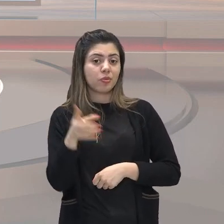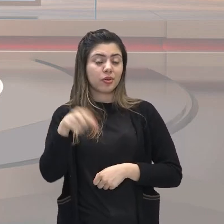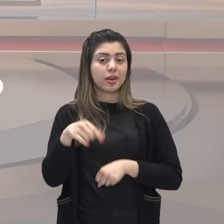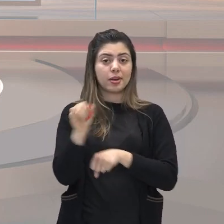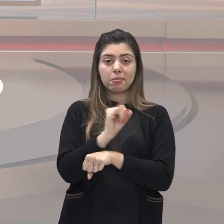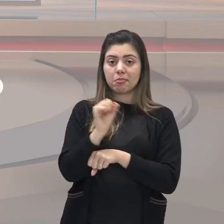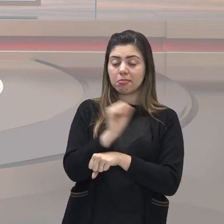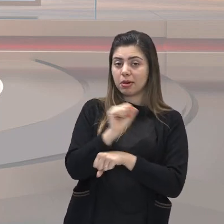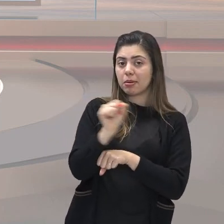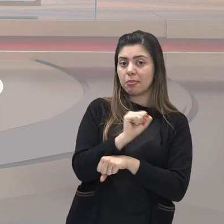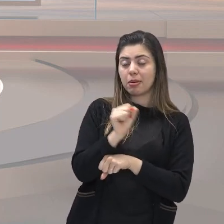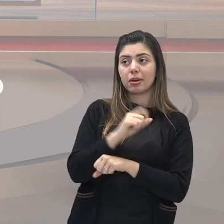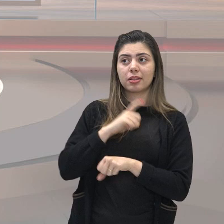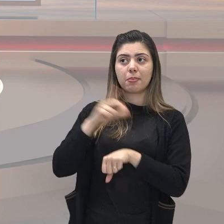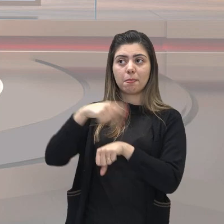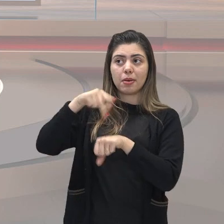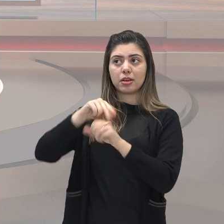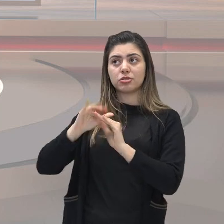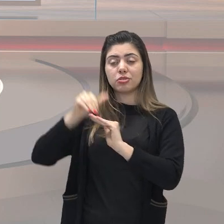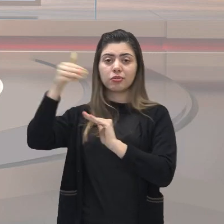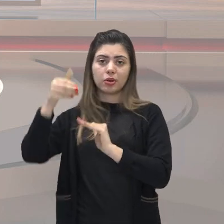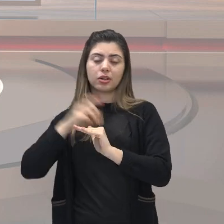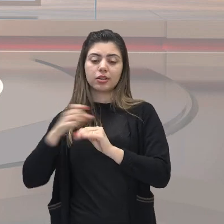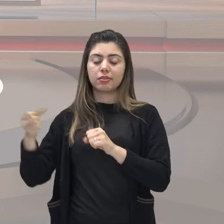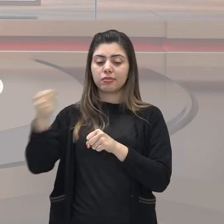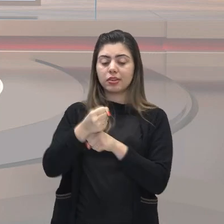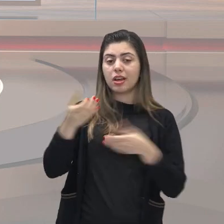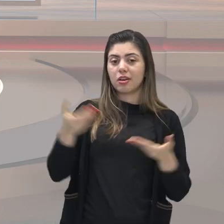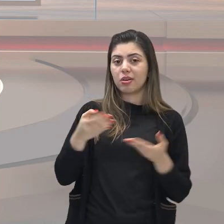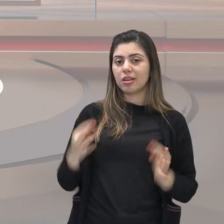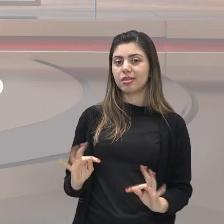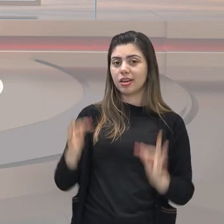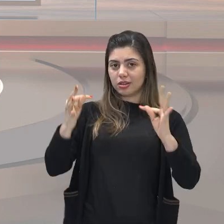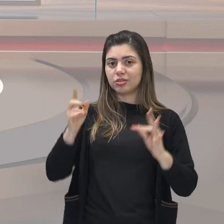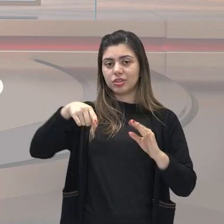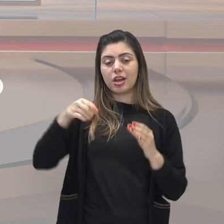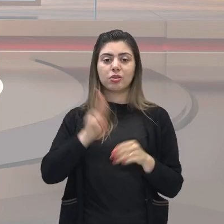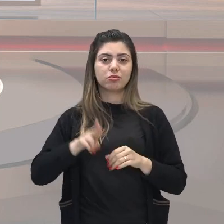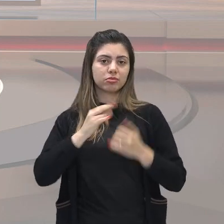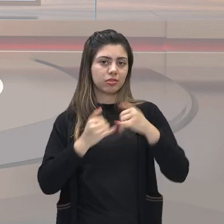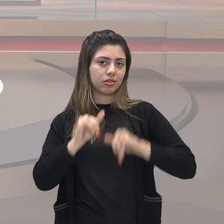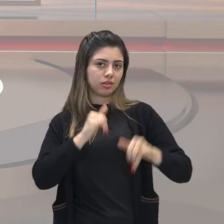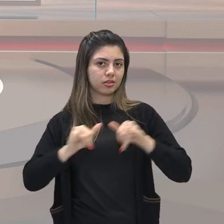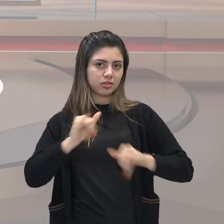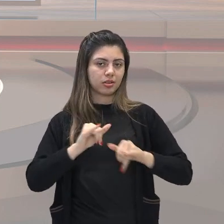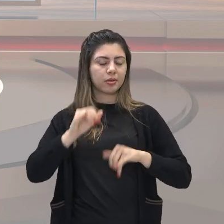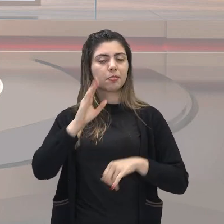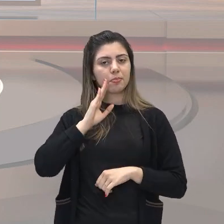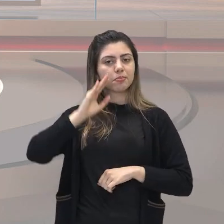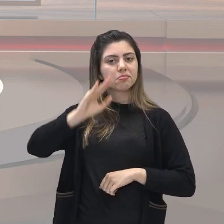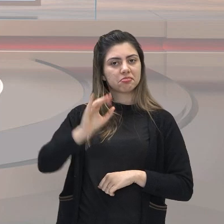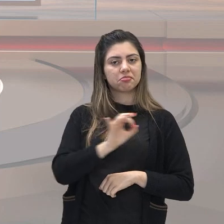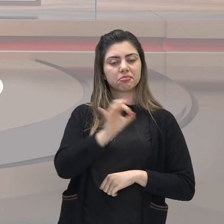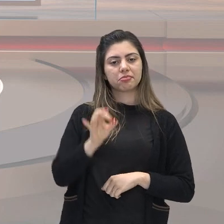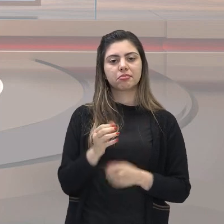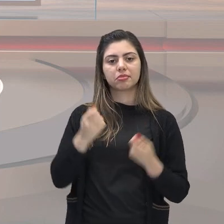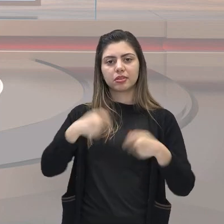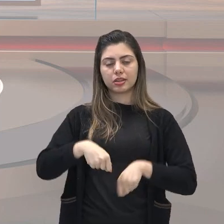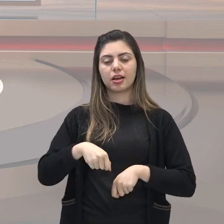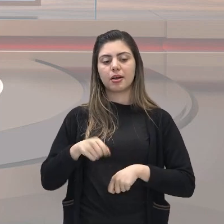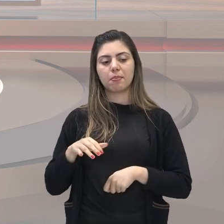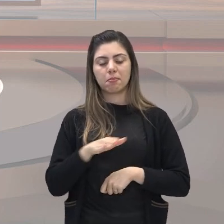veículos estrangeiros que estão vindo com essa tecnologia da eletricidade como principal forma